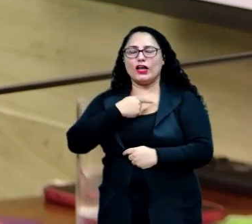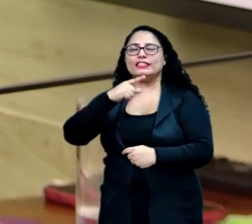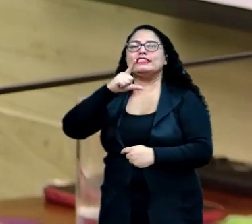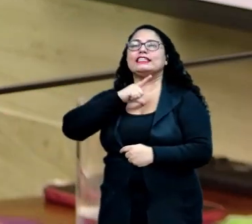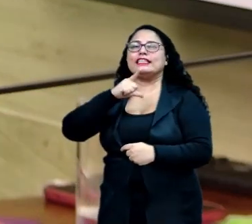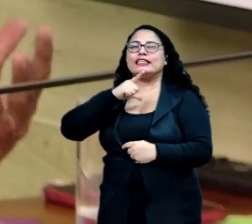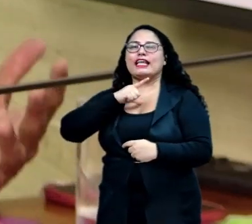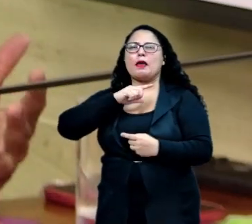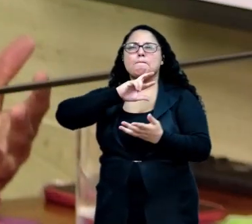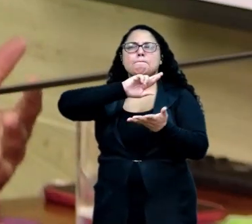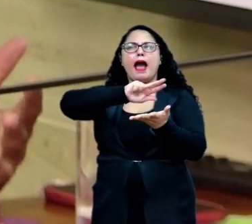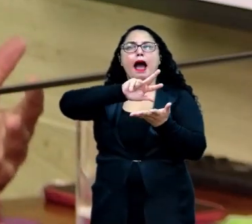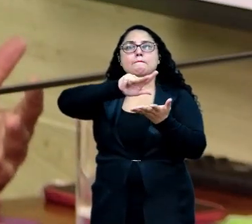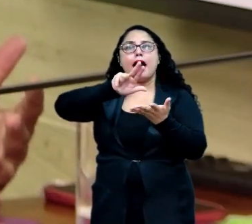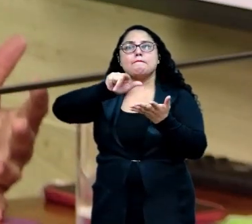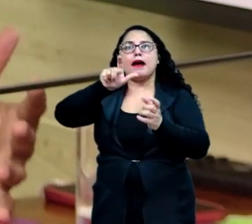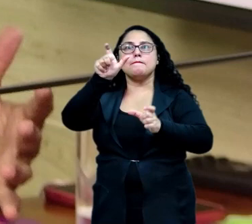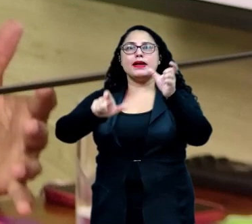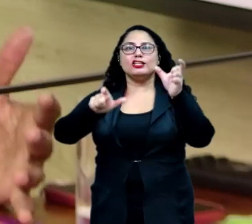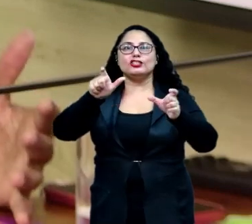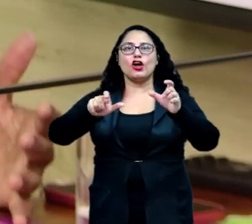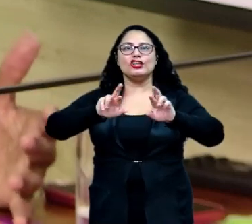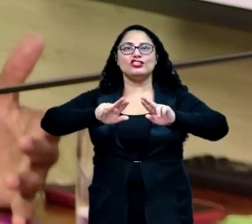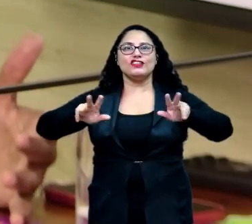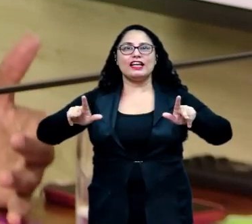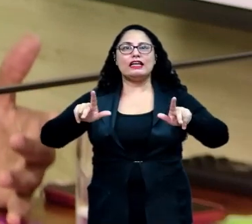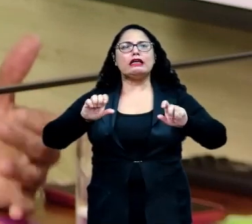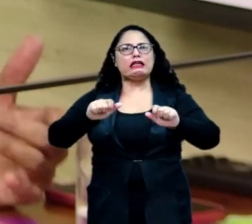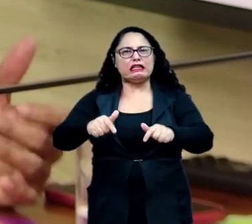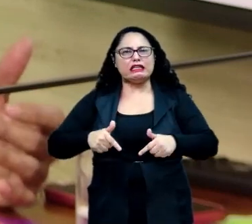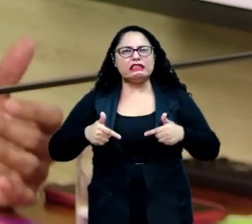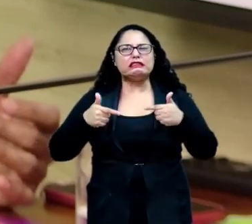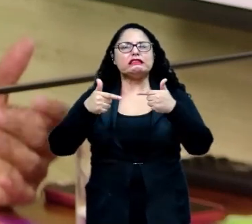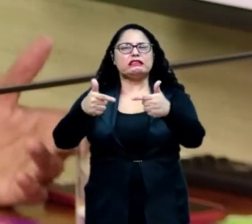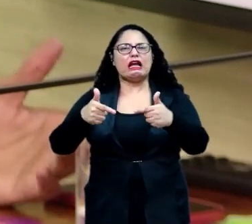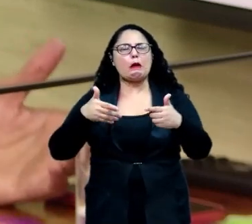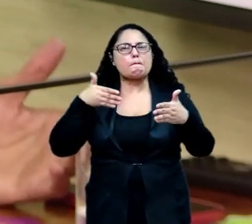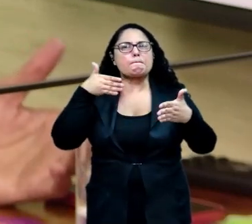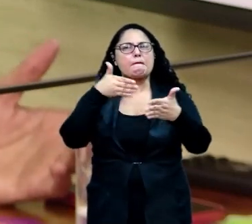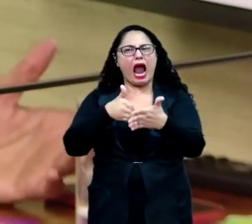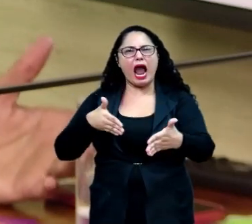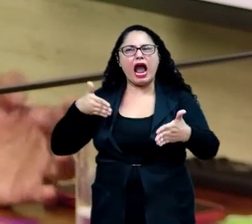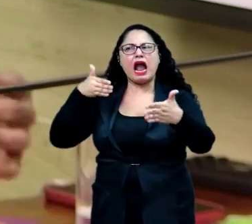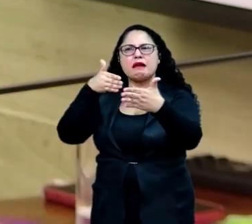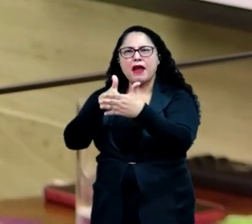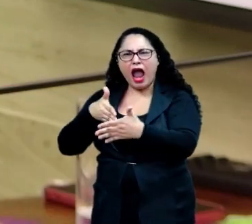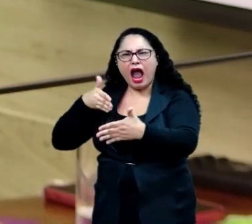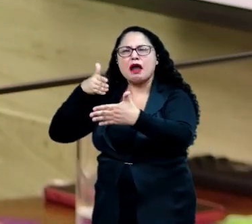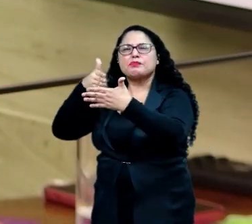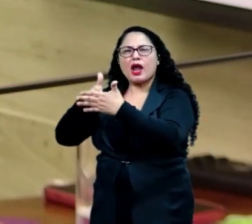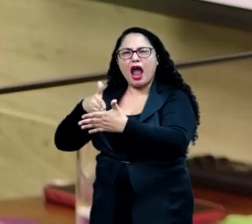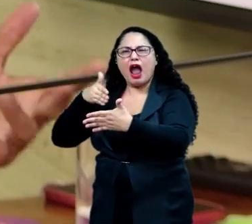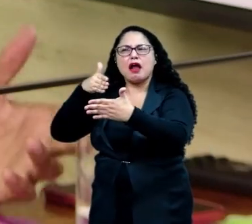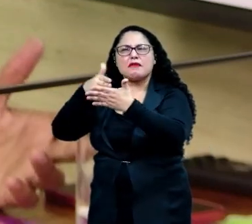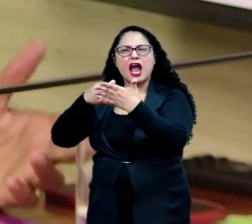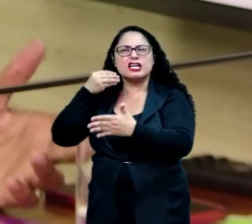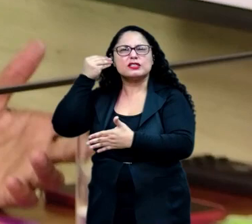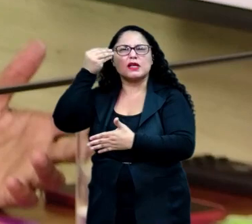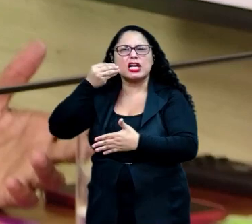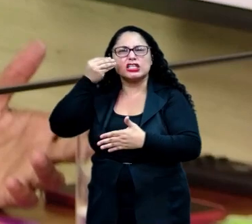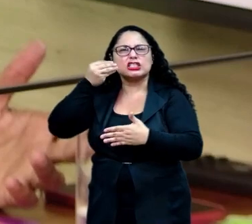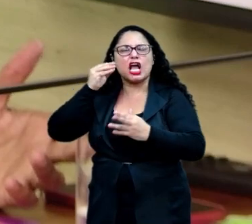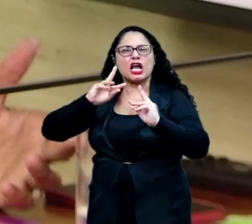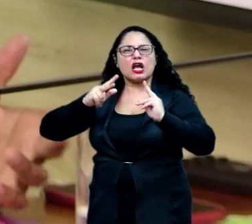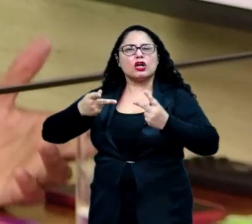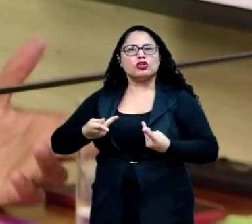um arsenal de pessoas que são diferentes e que ainda enfrentam obstáculos para vivenciar a sua